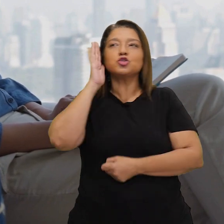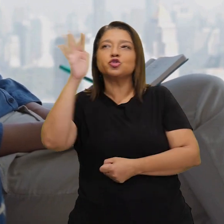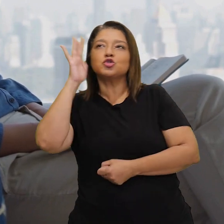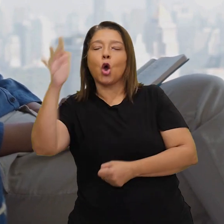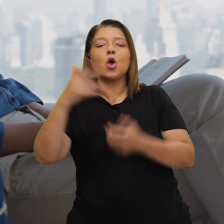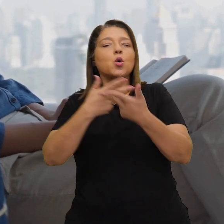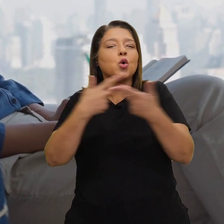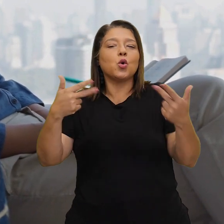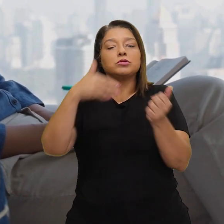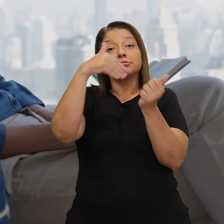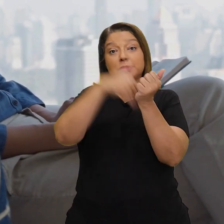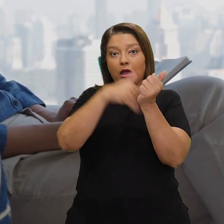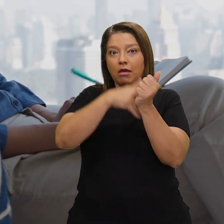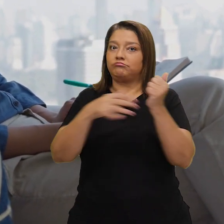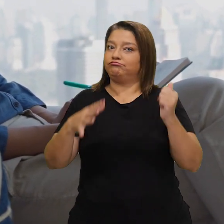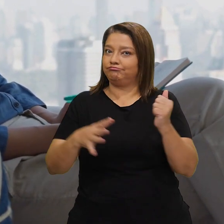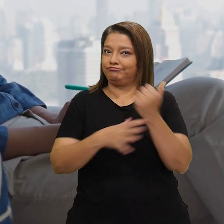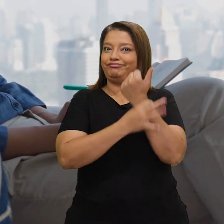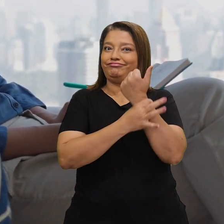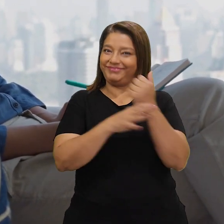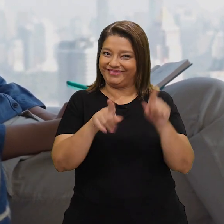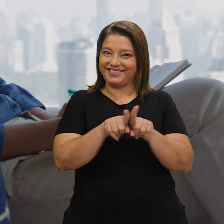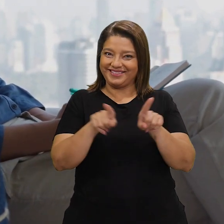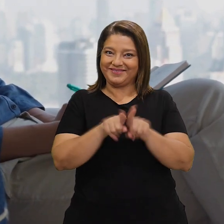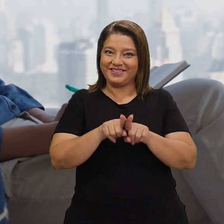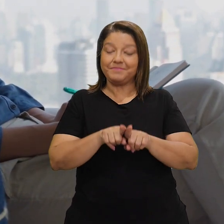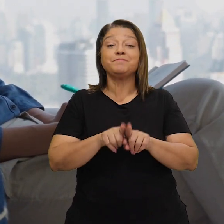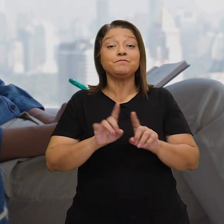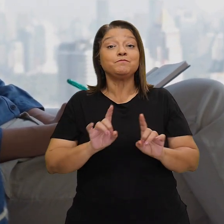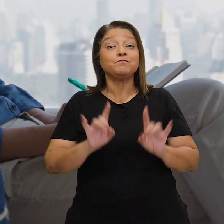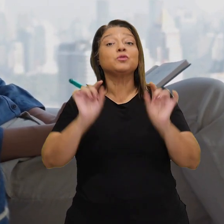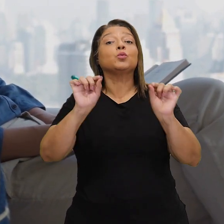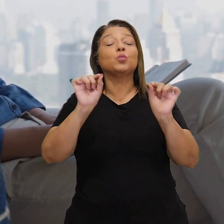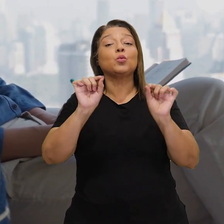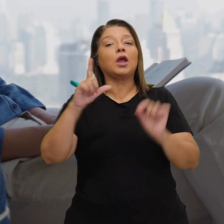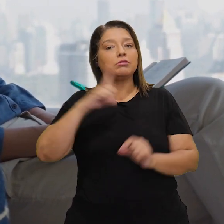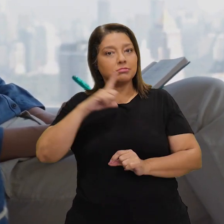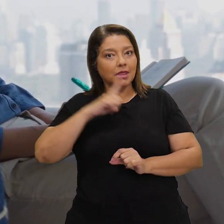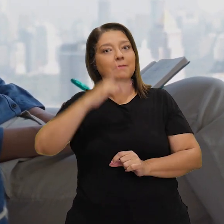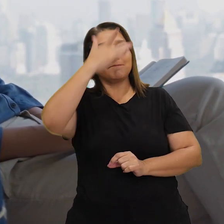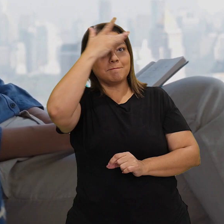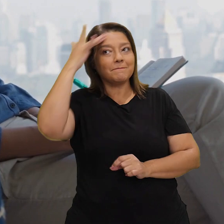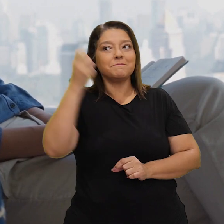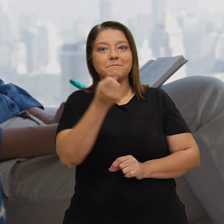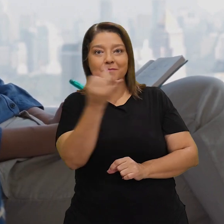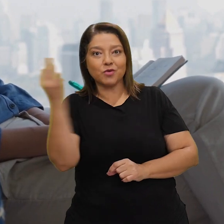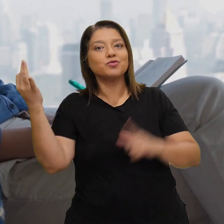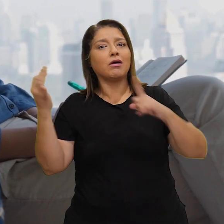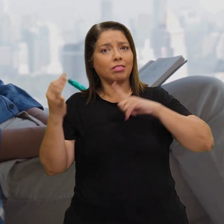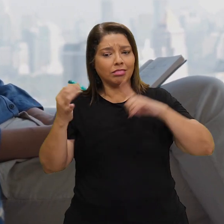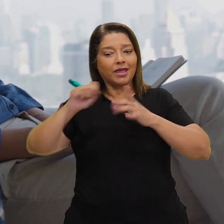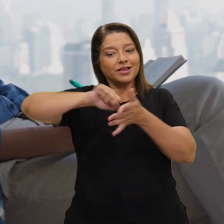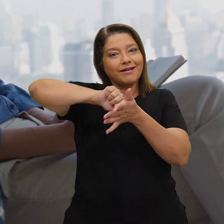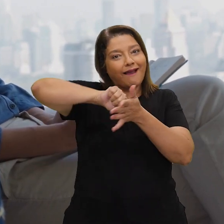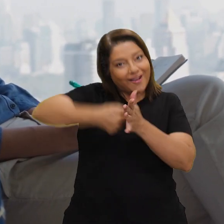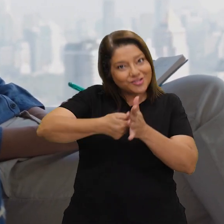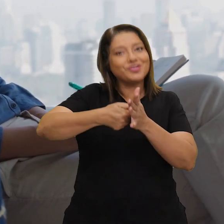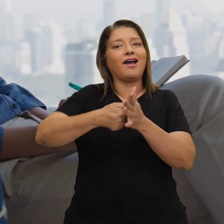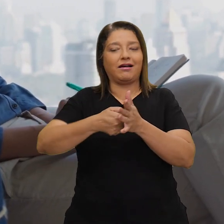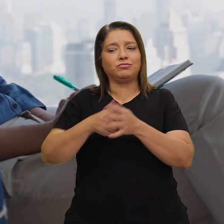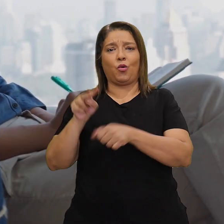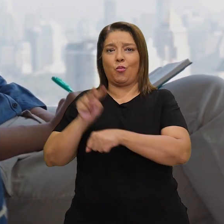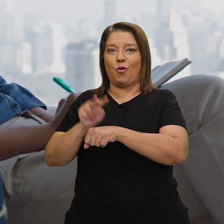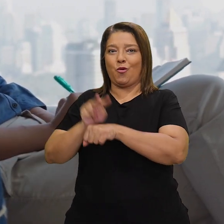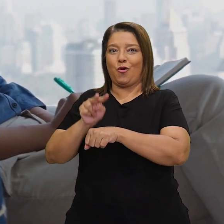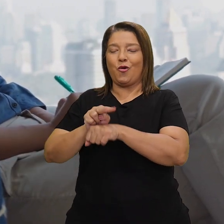e seguro. Inclusive, há aqueles que colocam cadeado ou senha para protegê-lo, uma